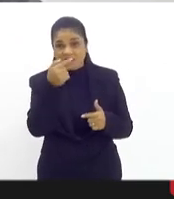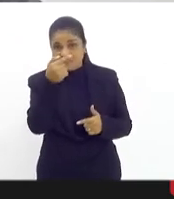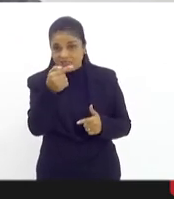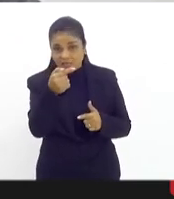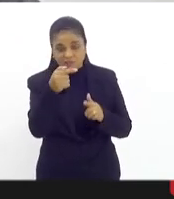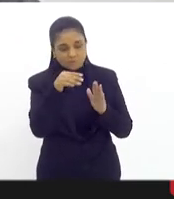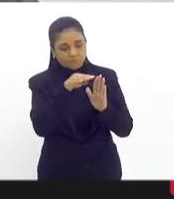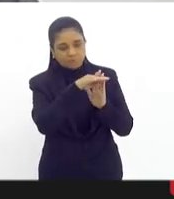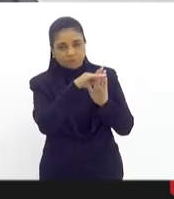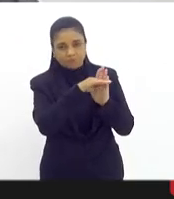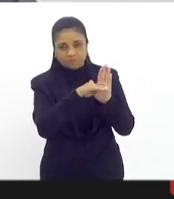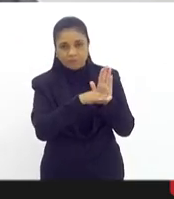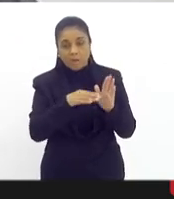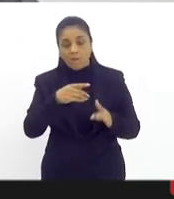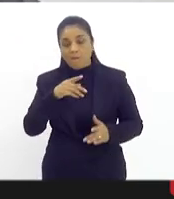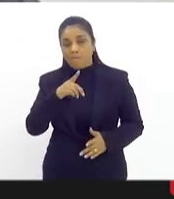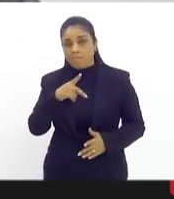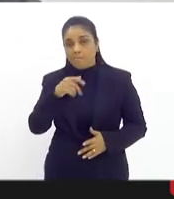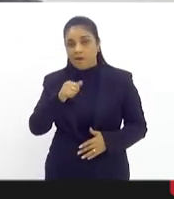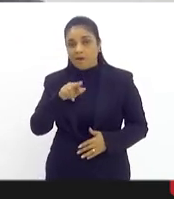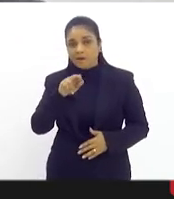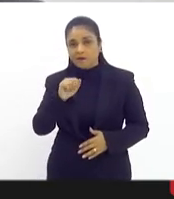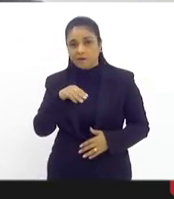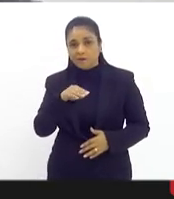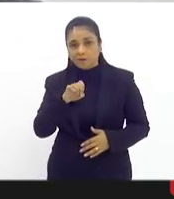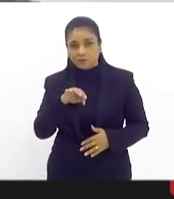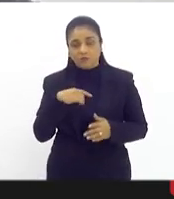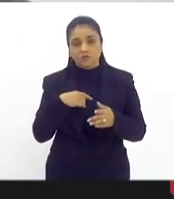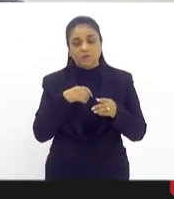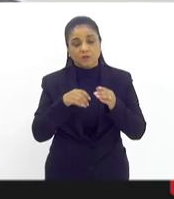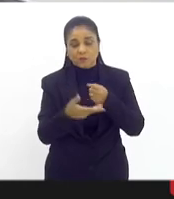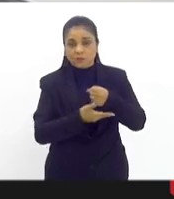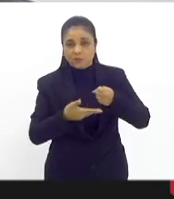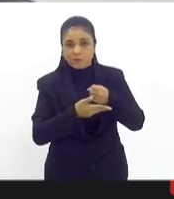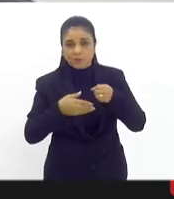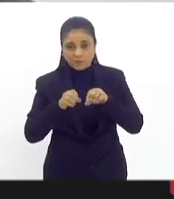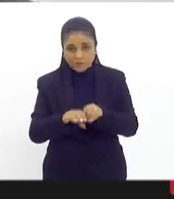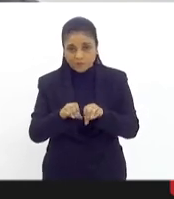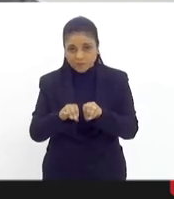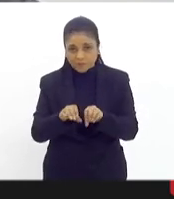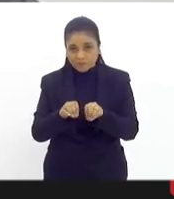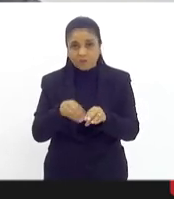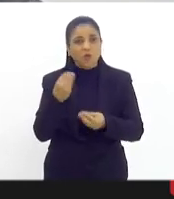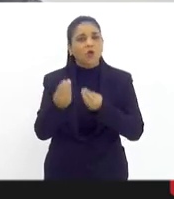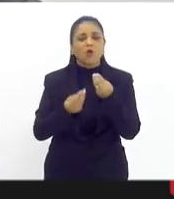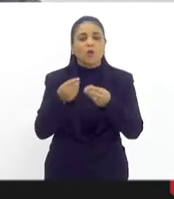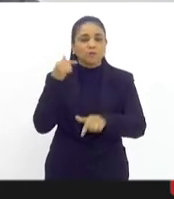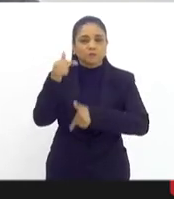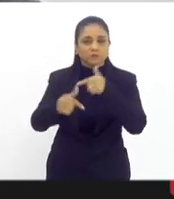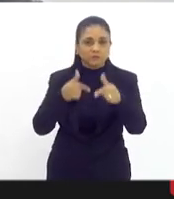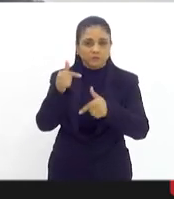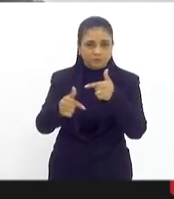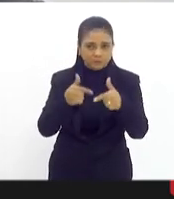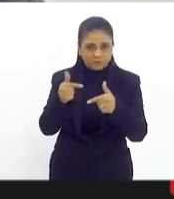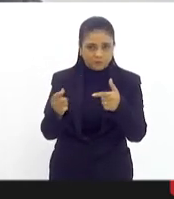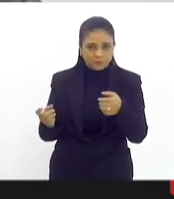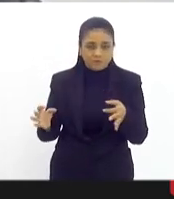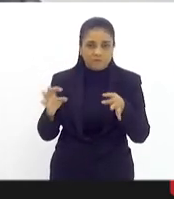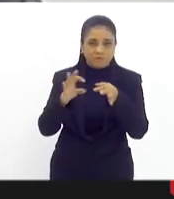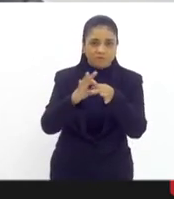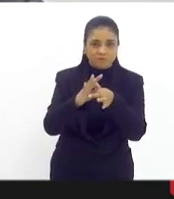Primeiro, a educação midiática na educação básica. Aqui tem toda a discussão sobre como é que a gente trabalha isso vinculado aos mecanismos que a